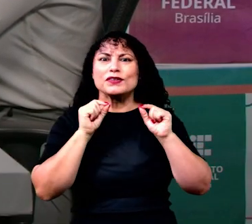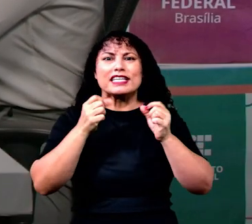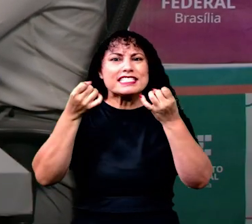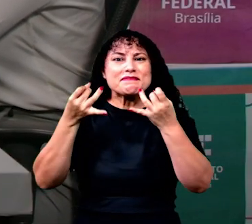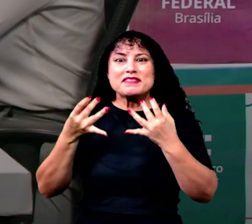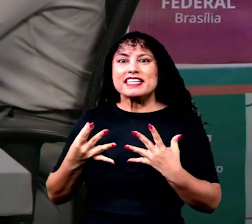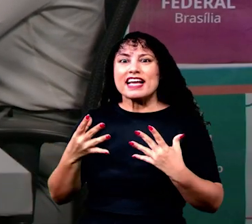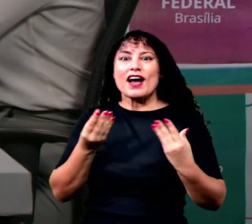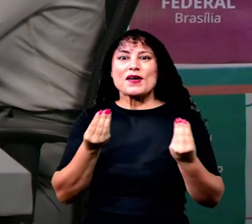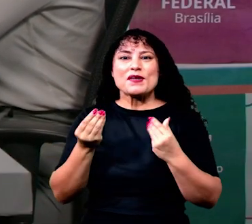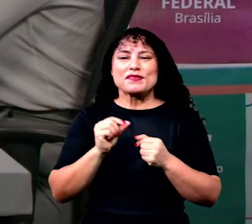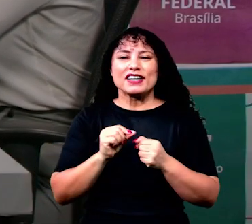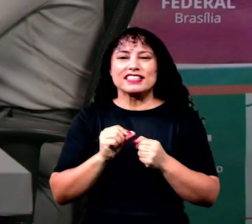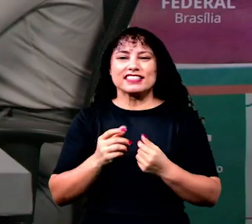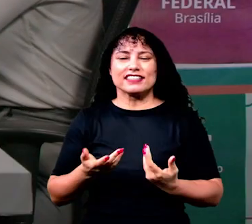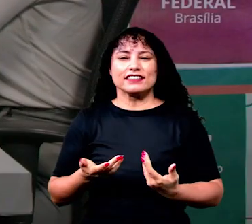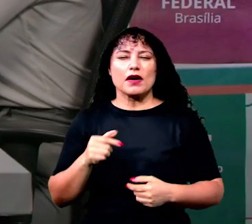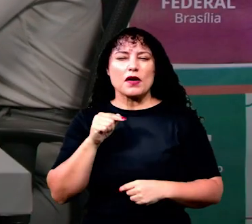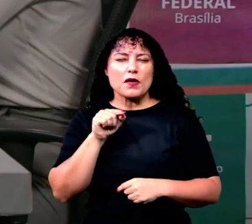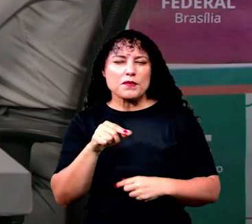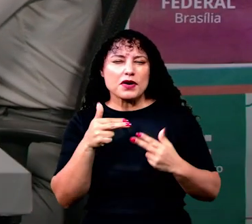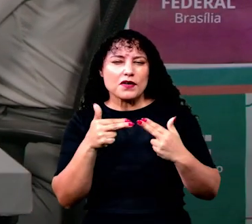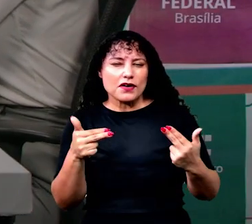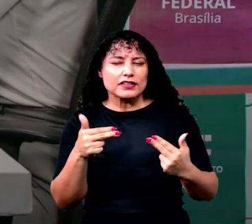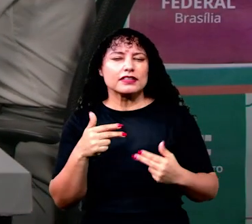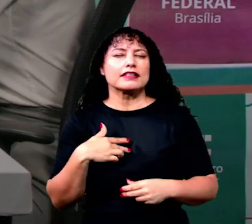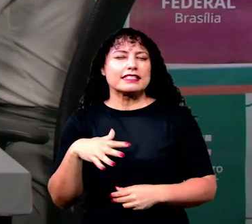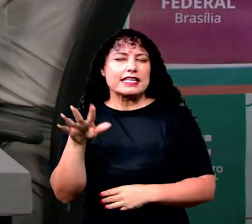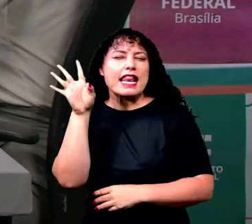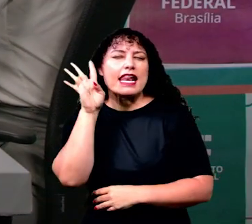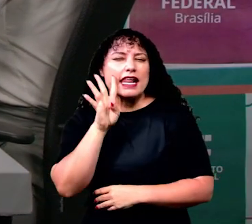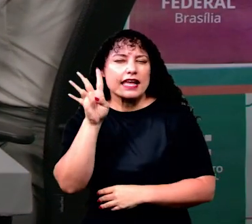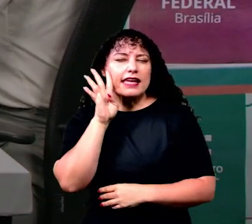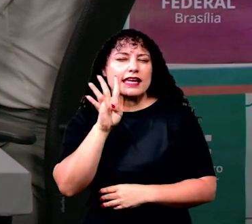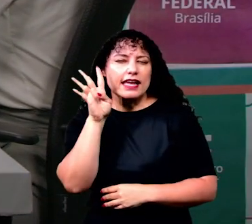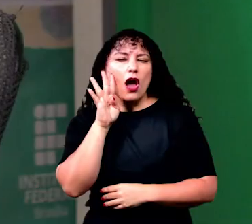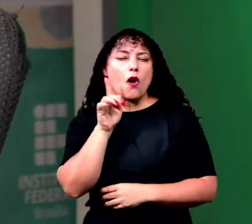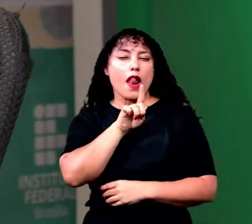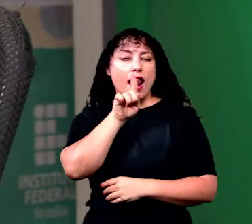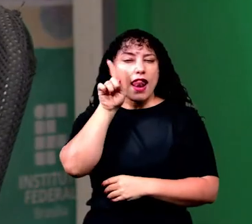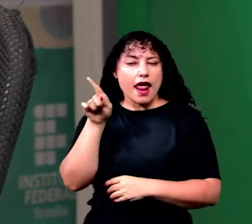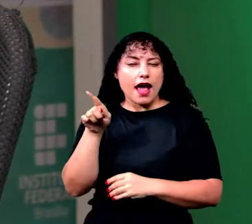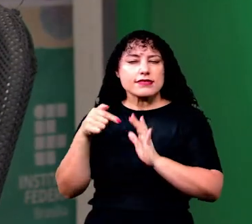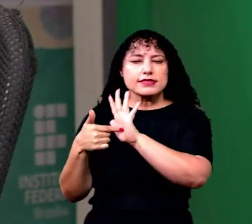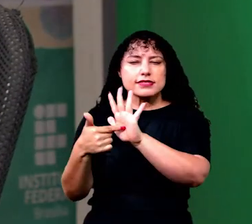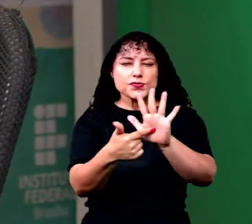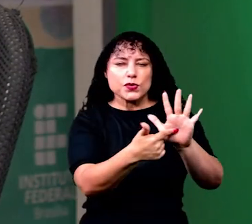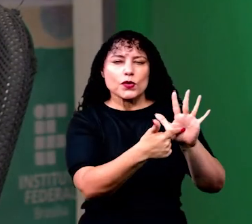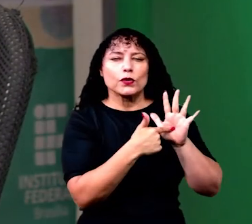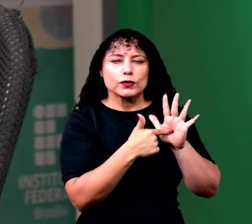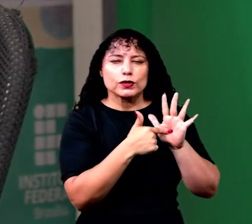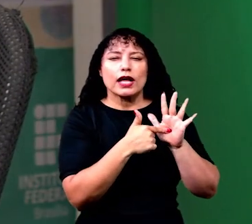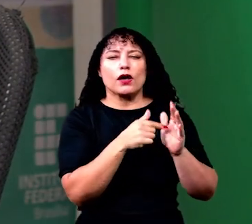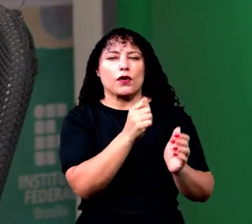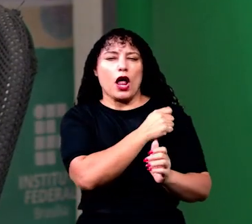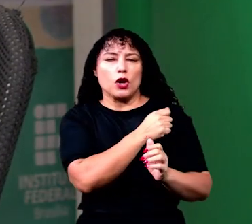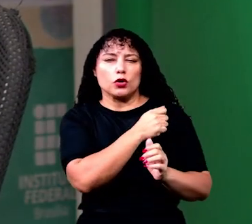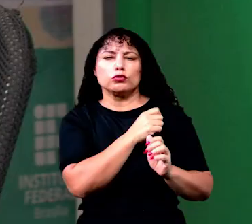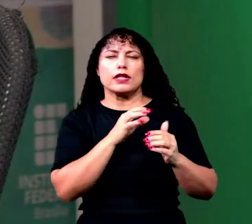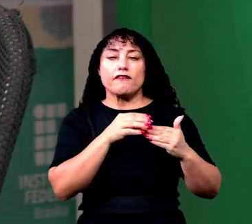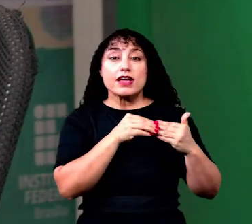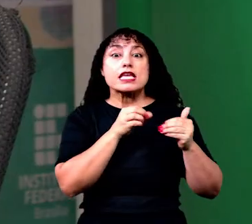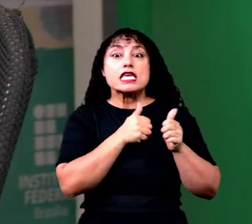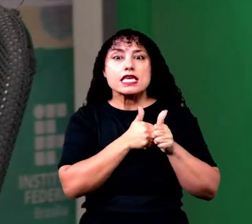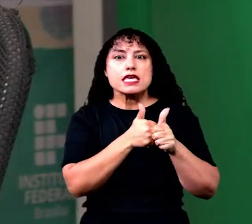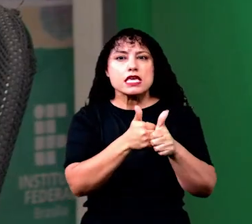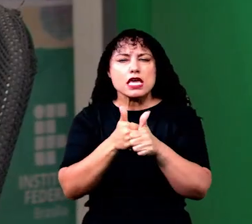dúvida do que sim. falar, do que fazer. Agora, uma coisa que eu achei muito bacana foi porque lá vocês mostraram, os alunos